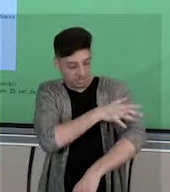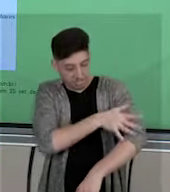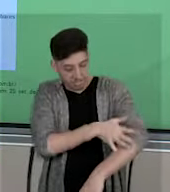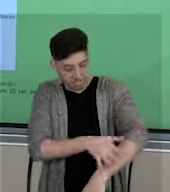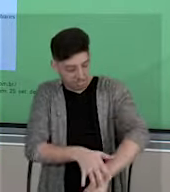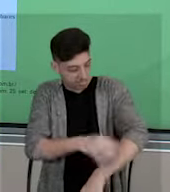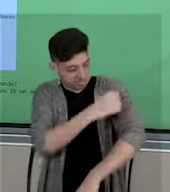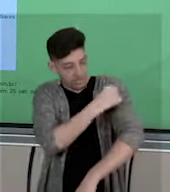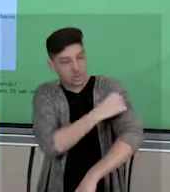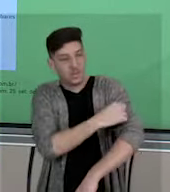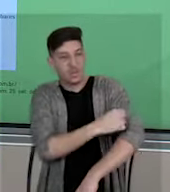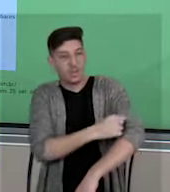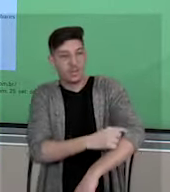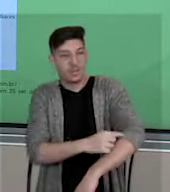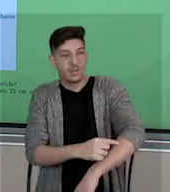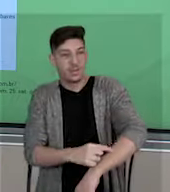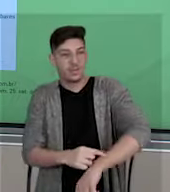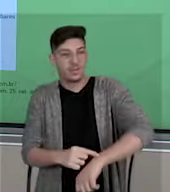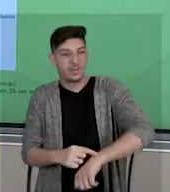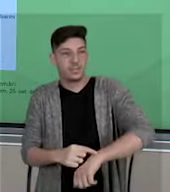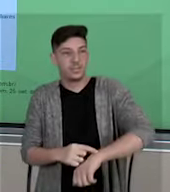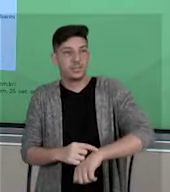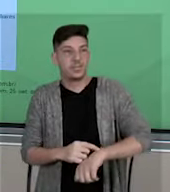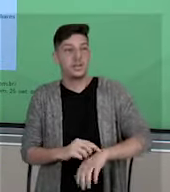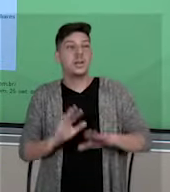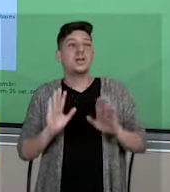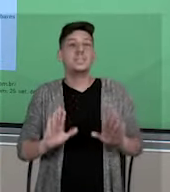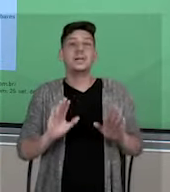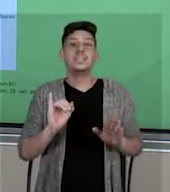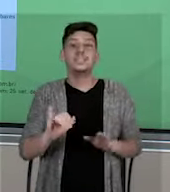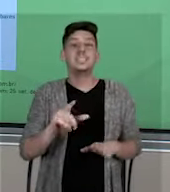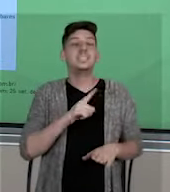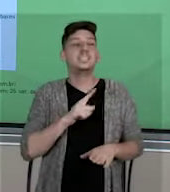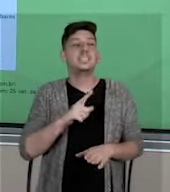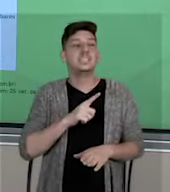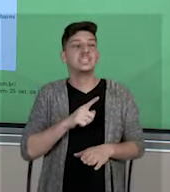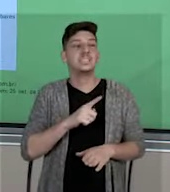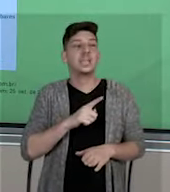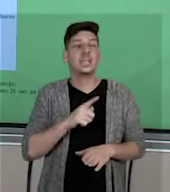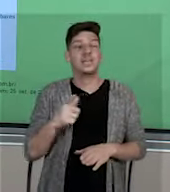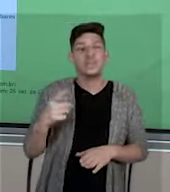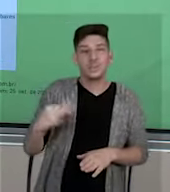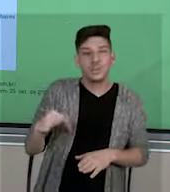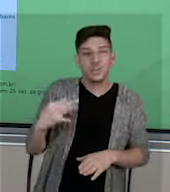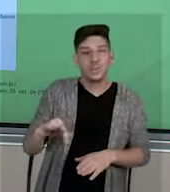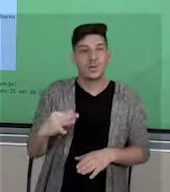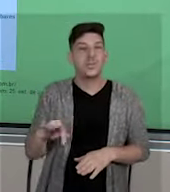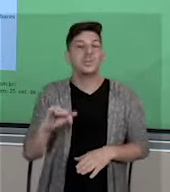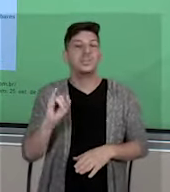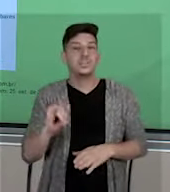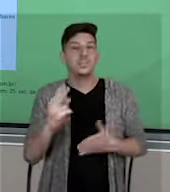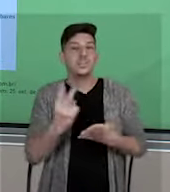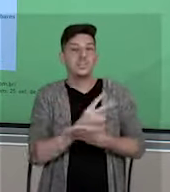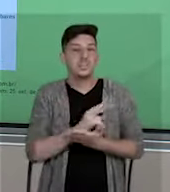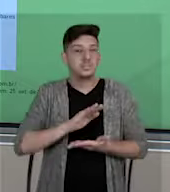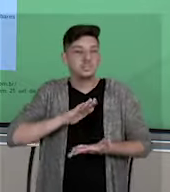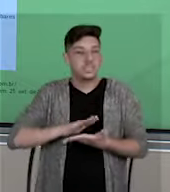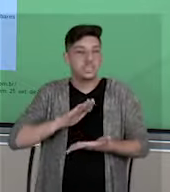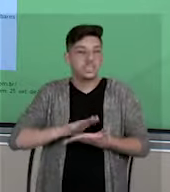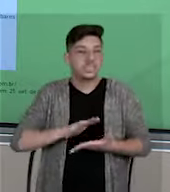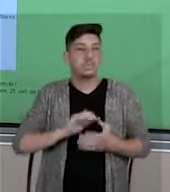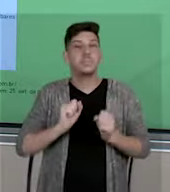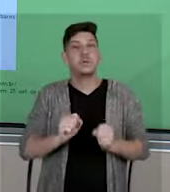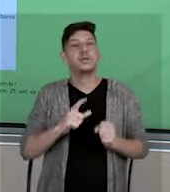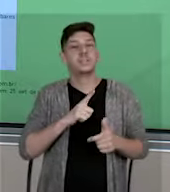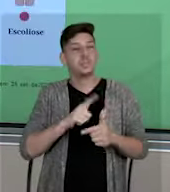do meu braço. Mas aqui, se ele tiver qualquer machucado, se ele tiver qualquer coisa pressionando, pode gerar um